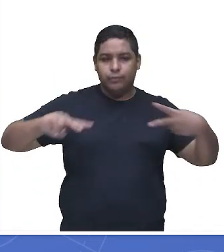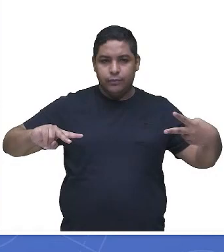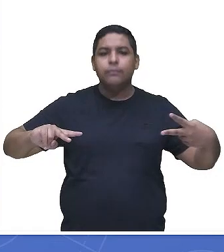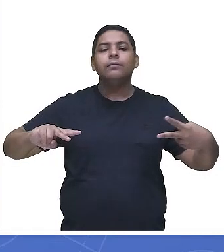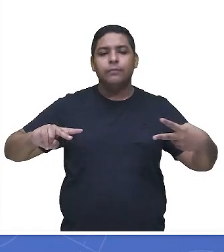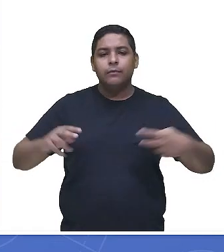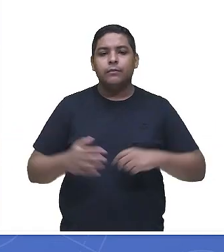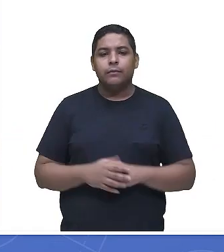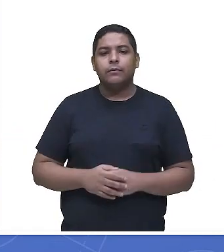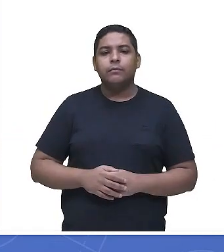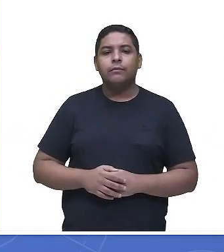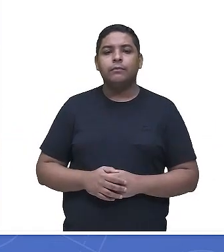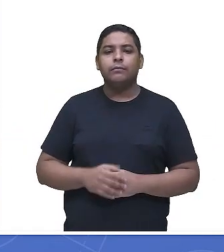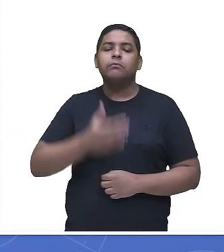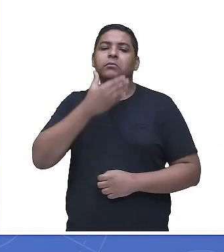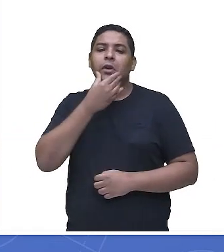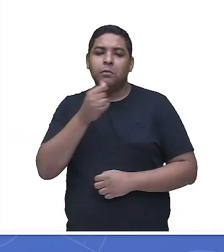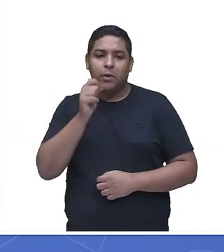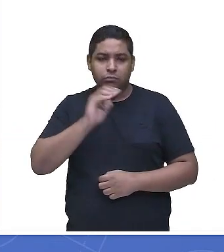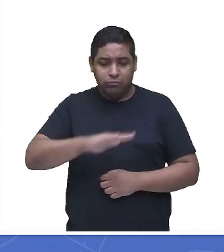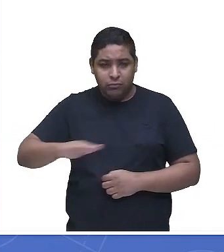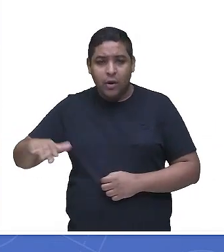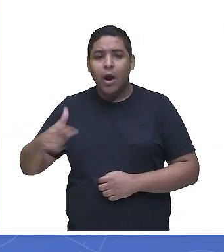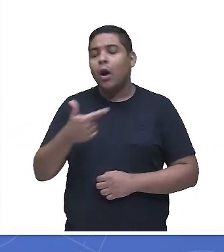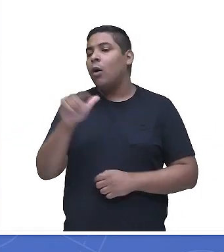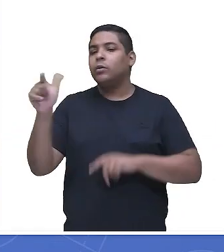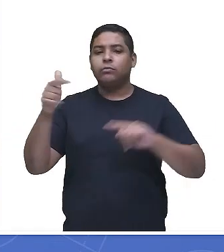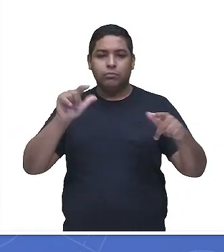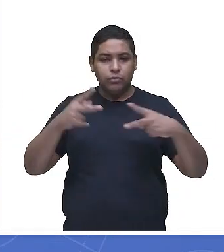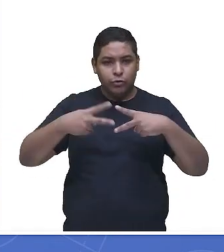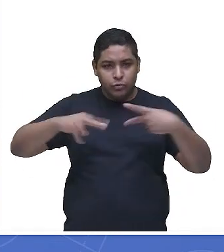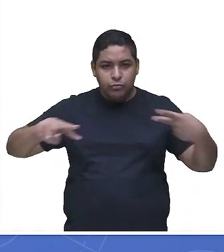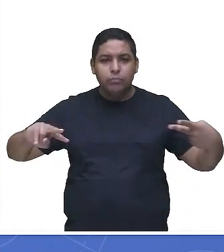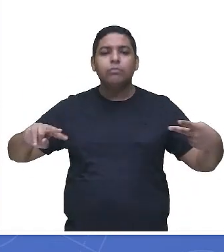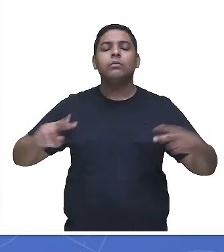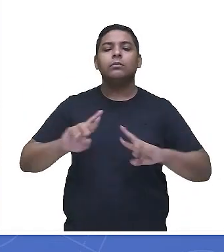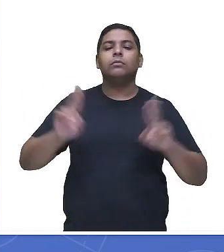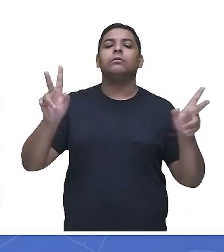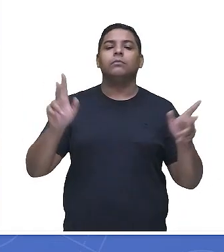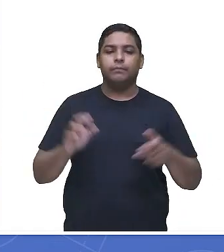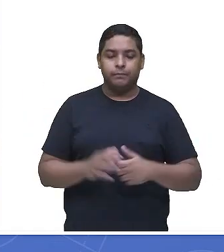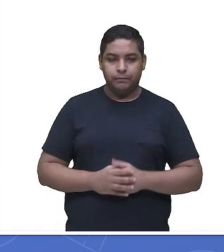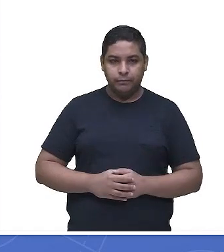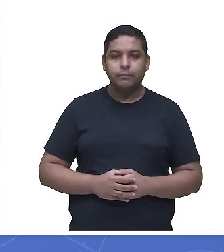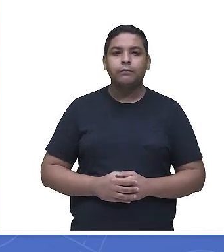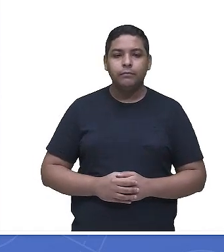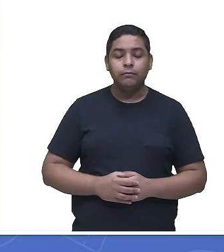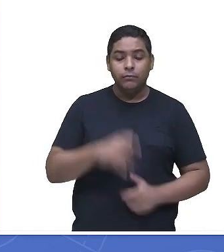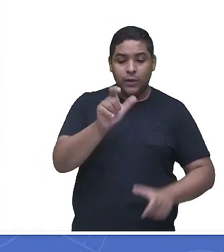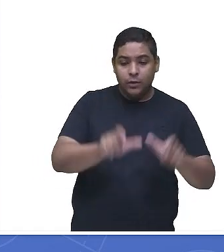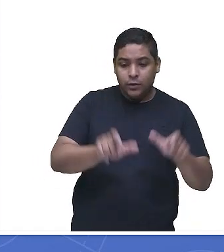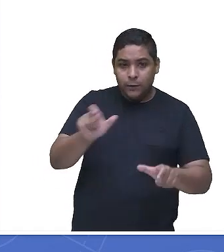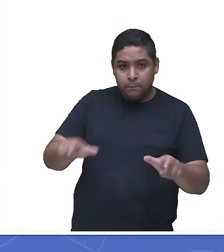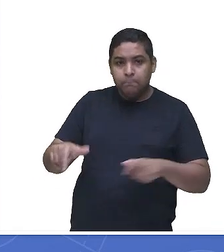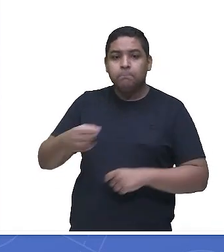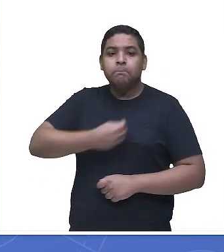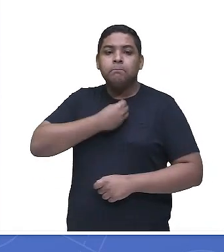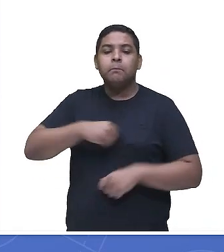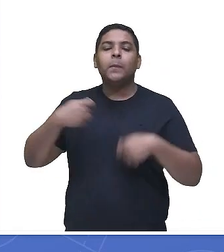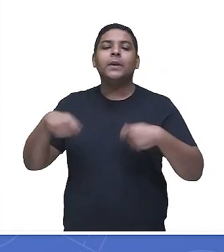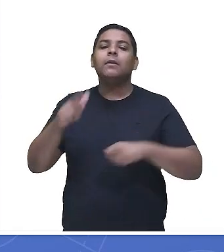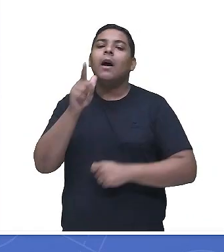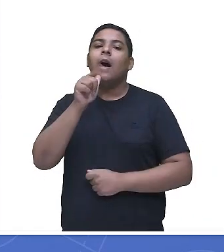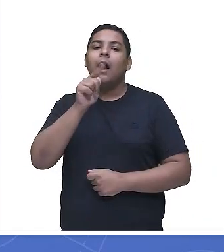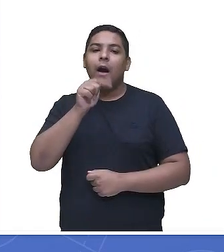ter outras partes diferentes do DNA. Ok? Os seres vivos também precisam de água para sobreviver.